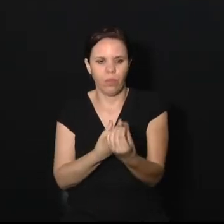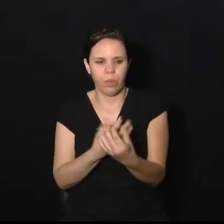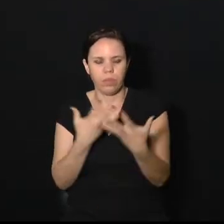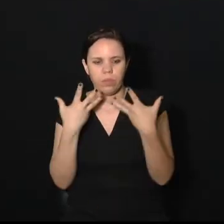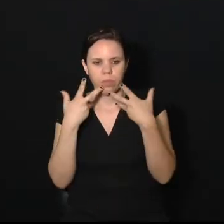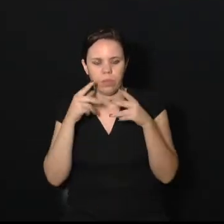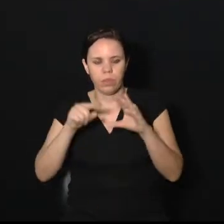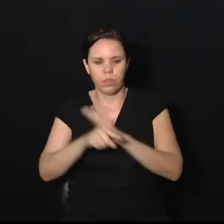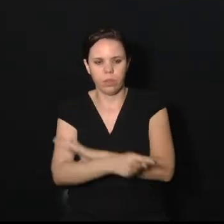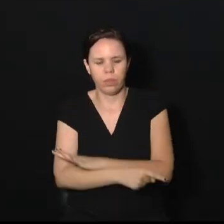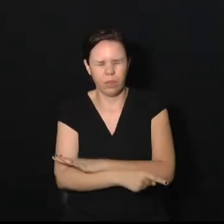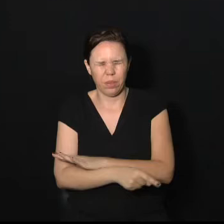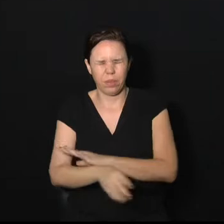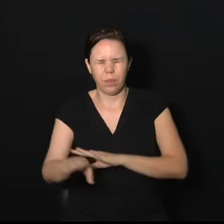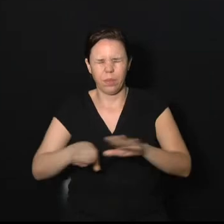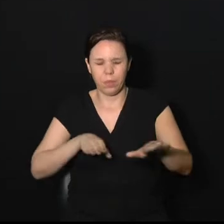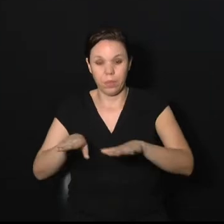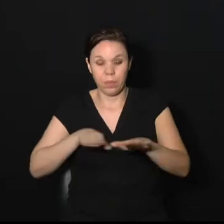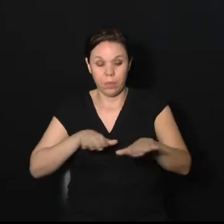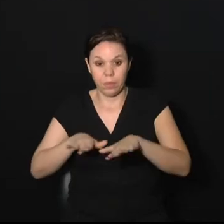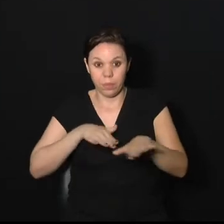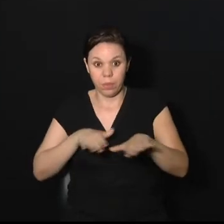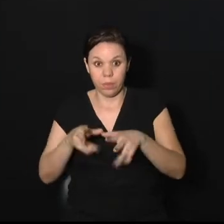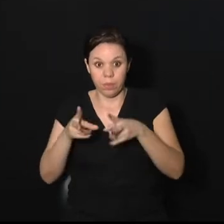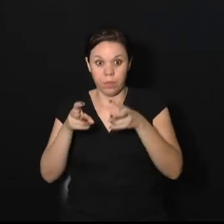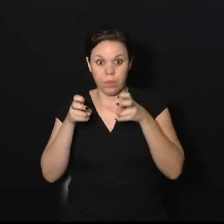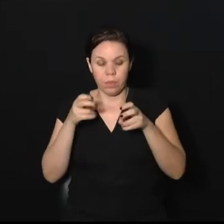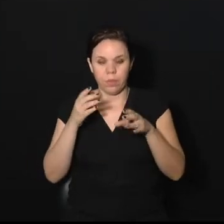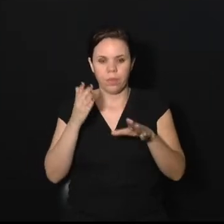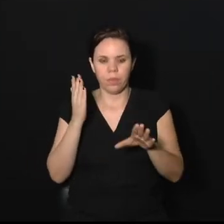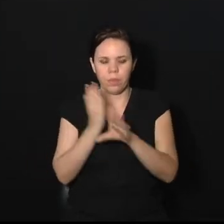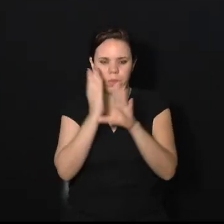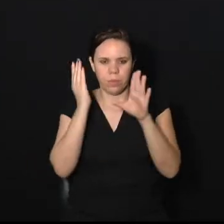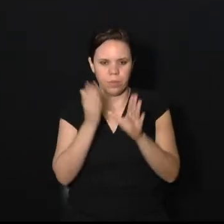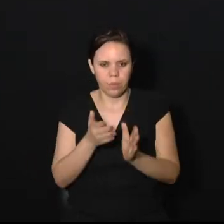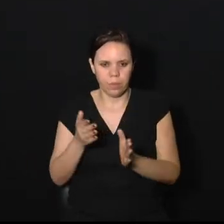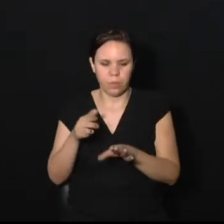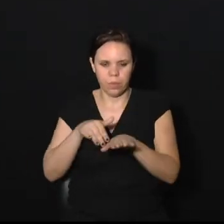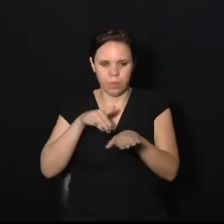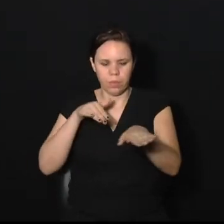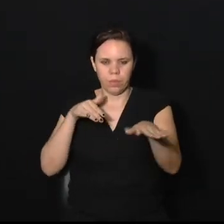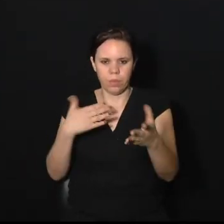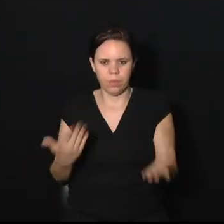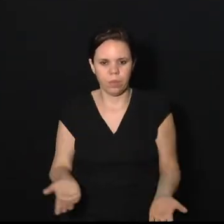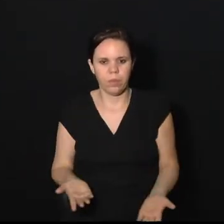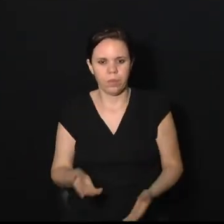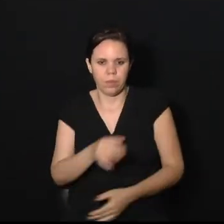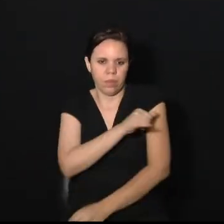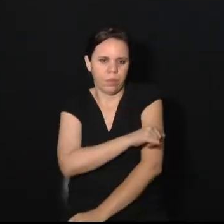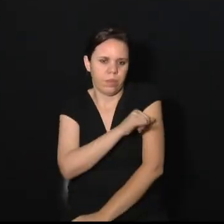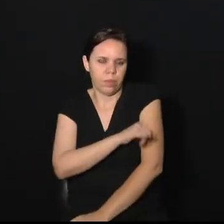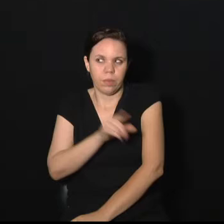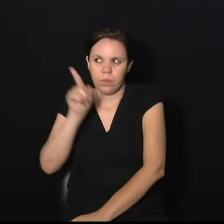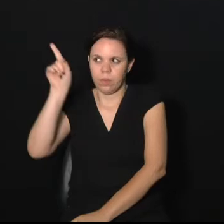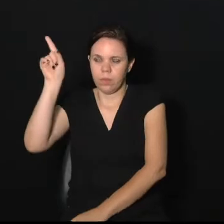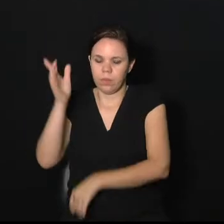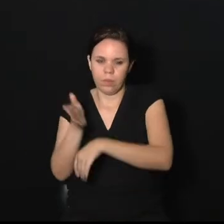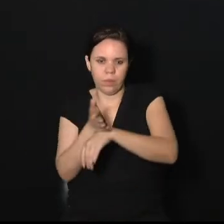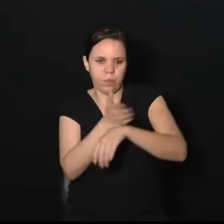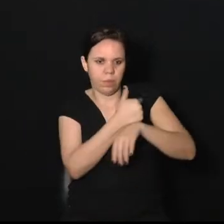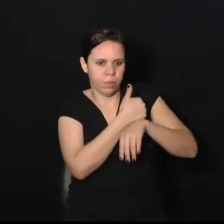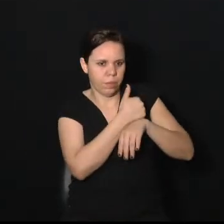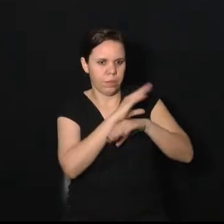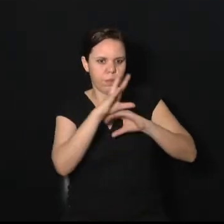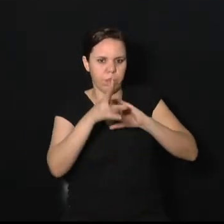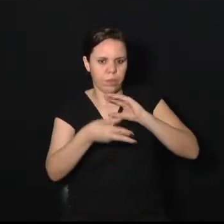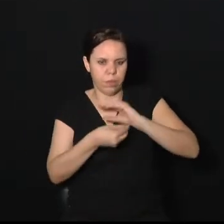em termos de mobilidade e de identificar a questão do trânsito. E Rio de Janeiro, antes da Copa, antes de receber,